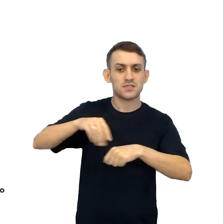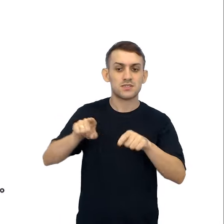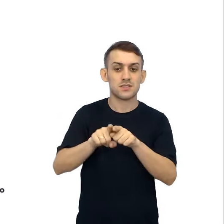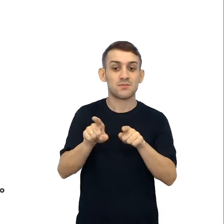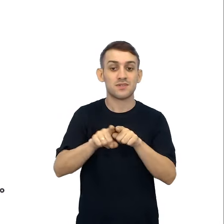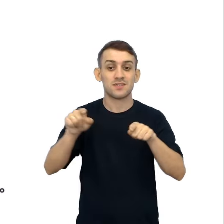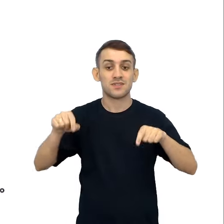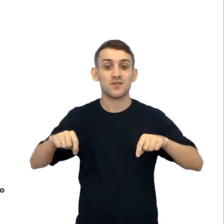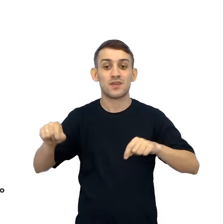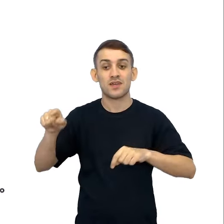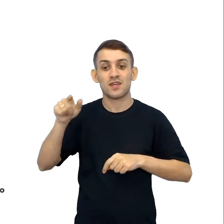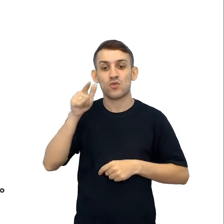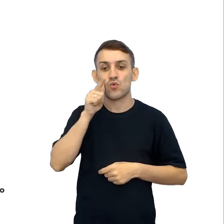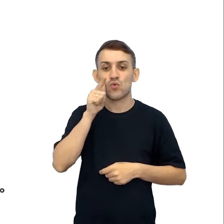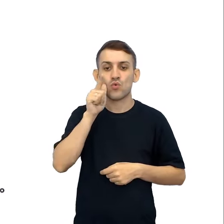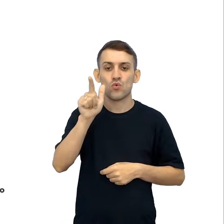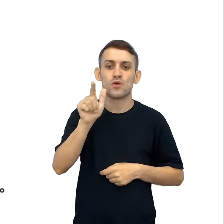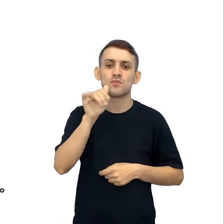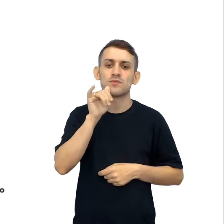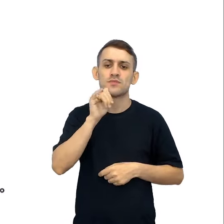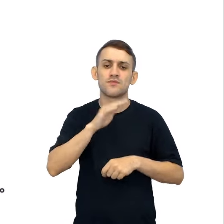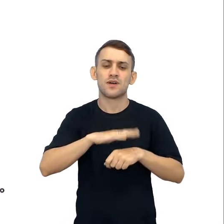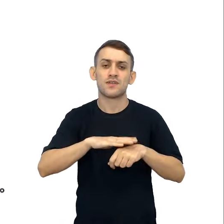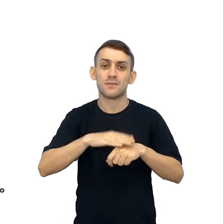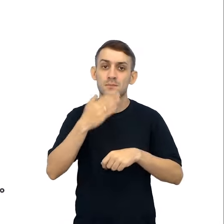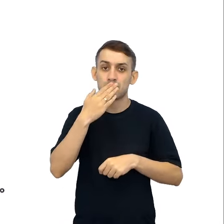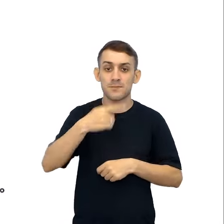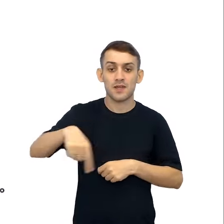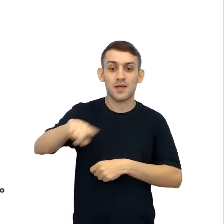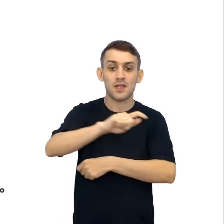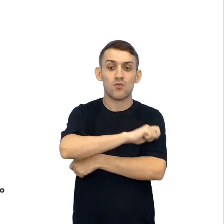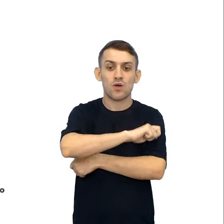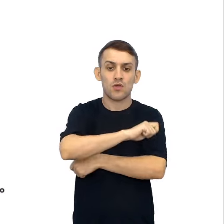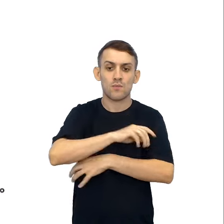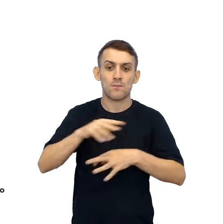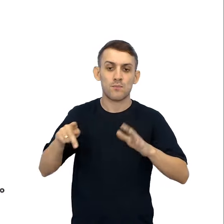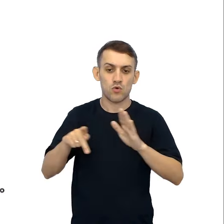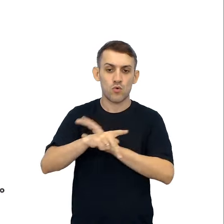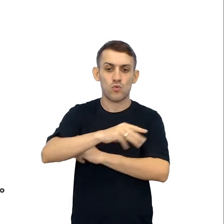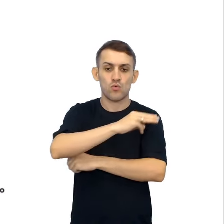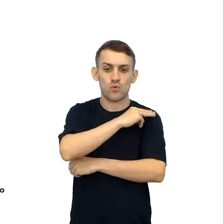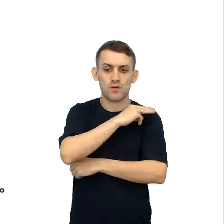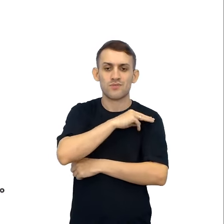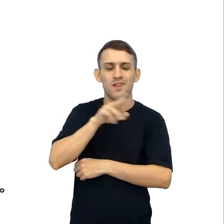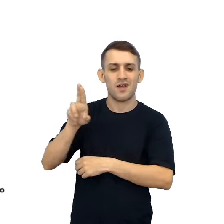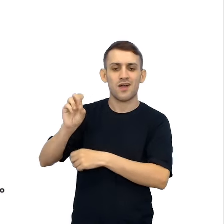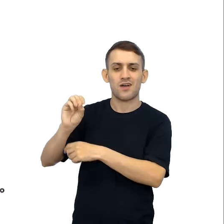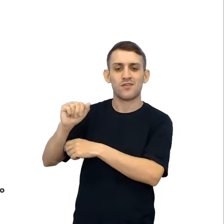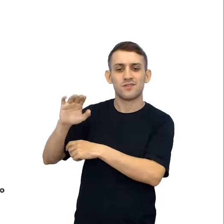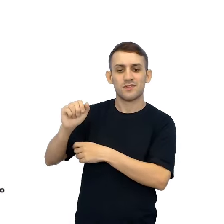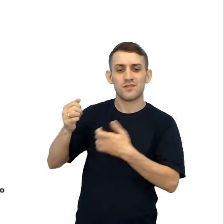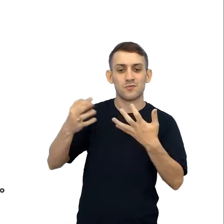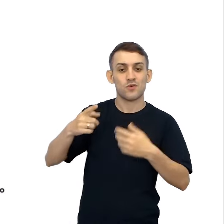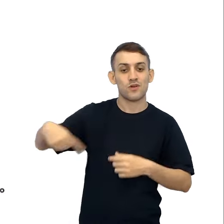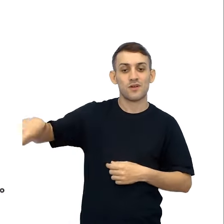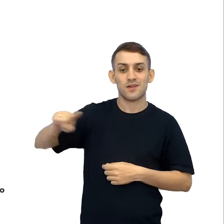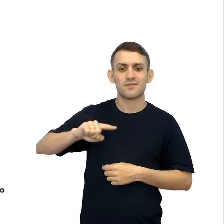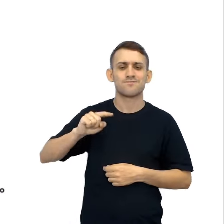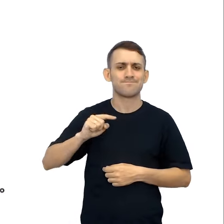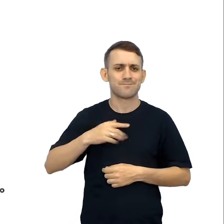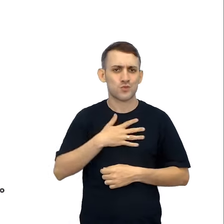também levando e pedindo para que os estudantes, nós estamos falando do ensino médio, né, como falou a Rosana, eles gostam muito